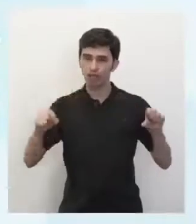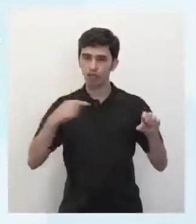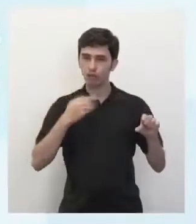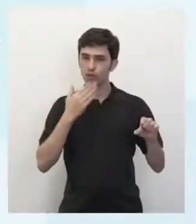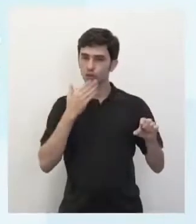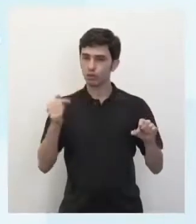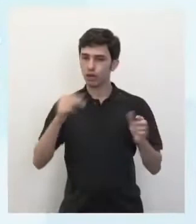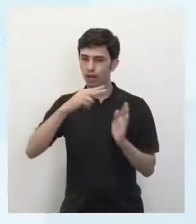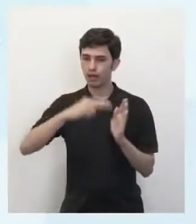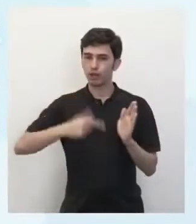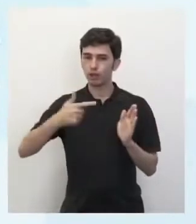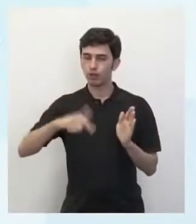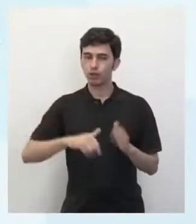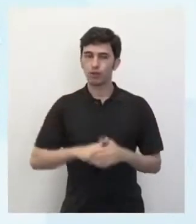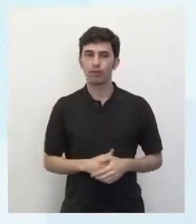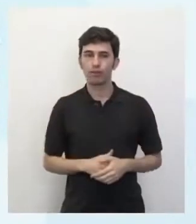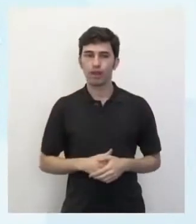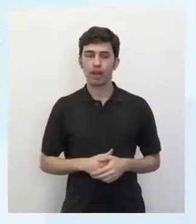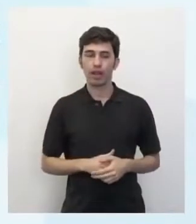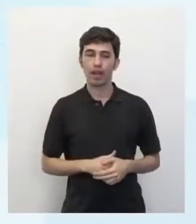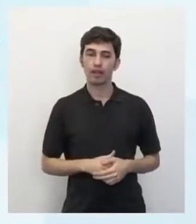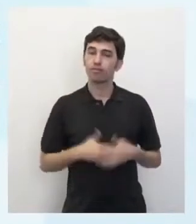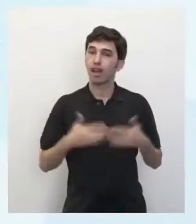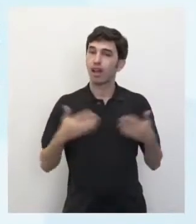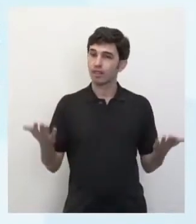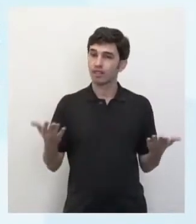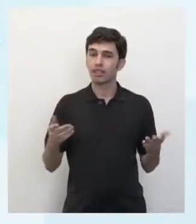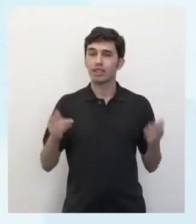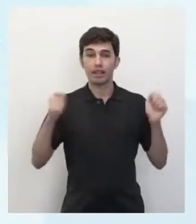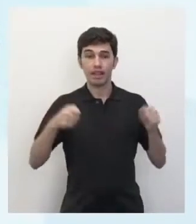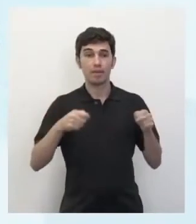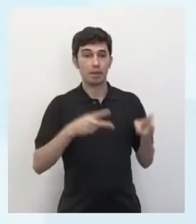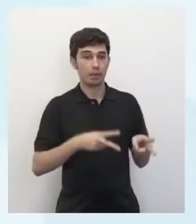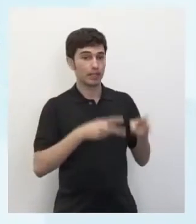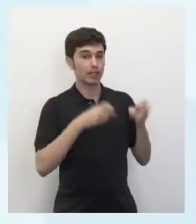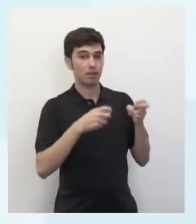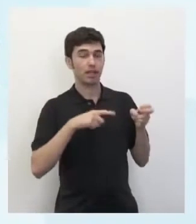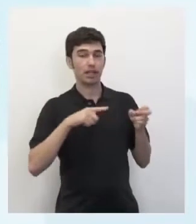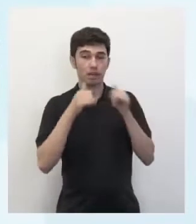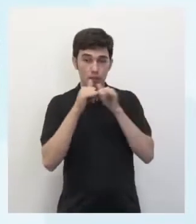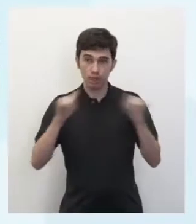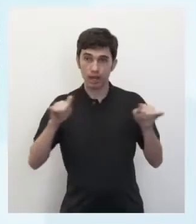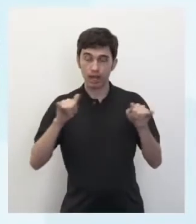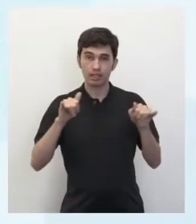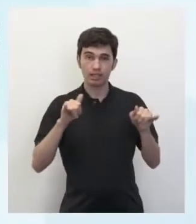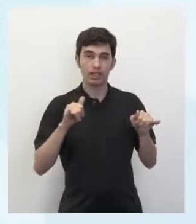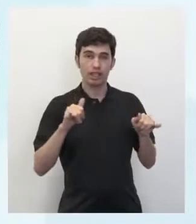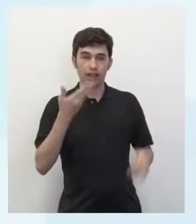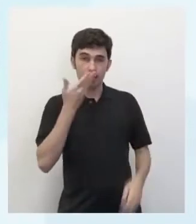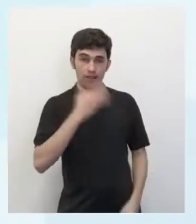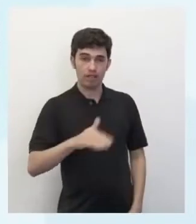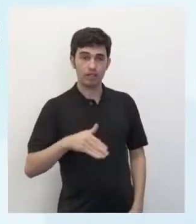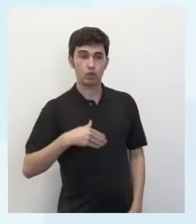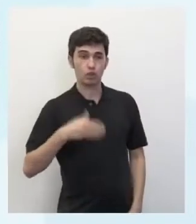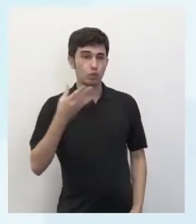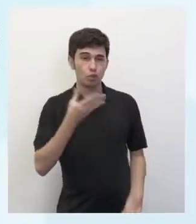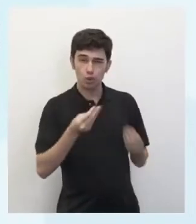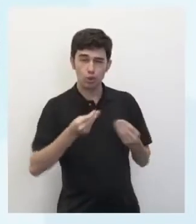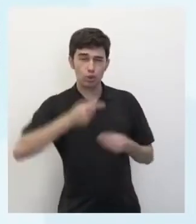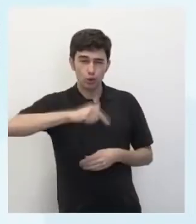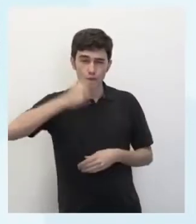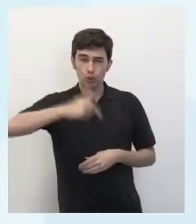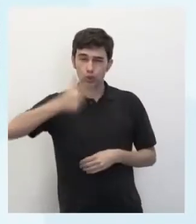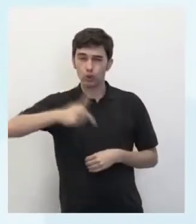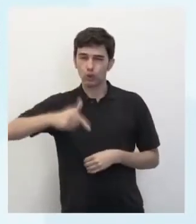não. Dessa forma, é possível perceber que a publicidade infantil excessiva influencia de maneira